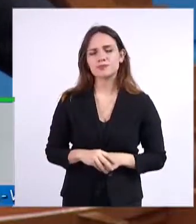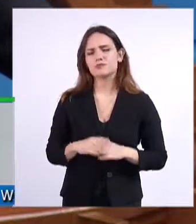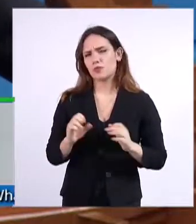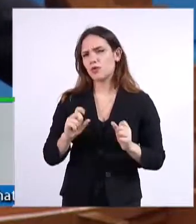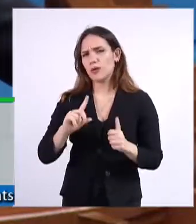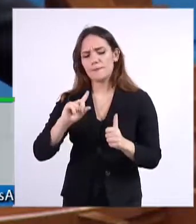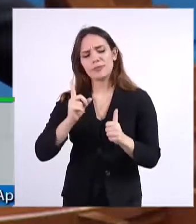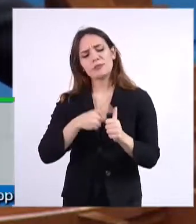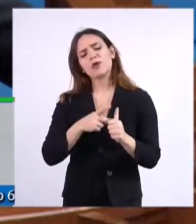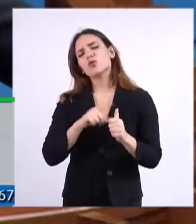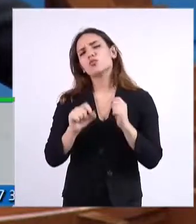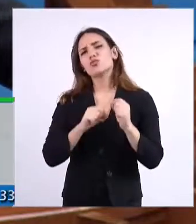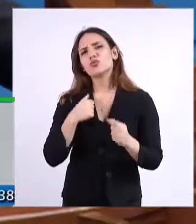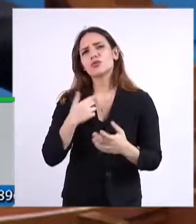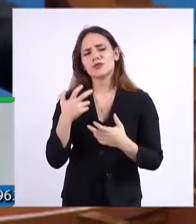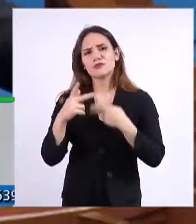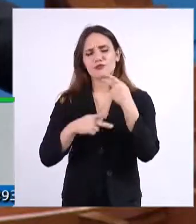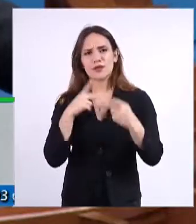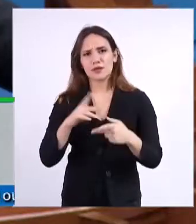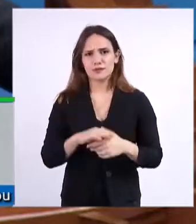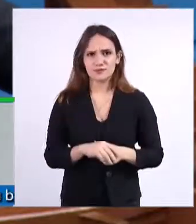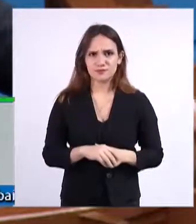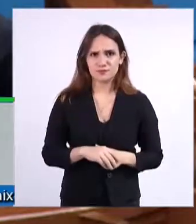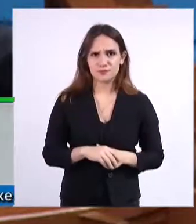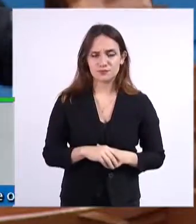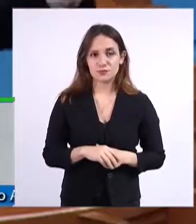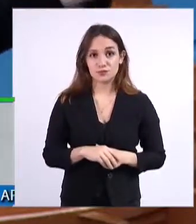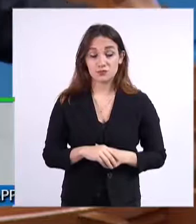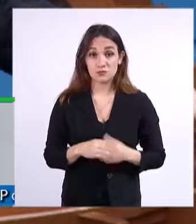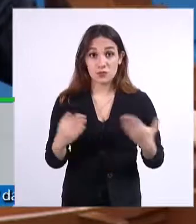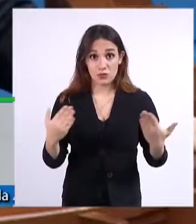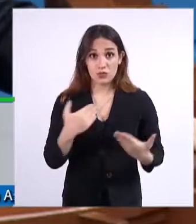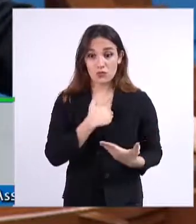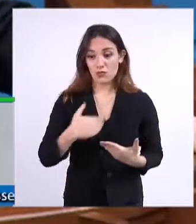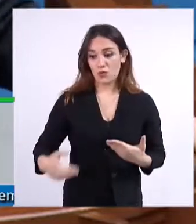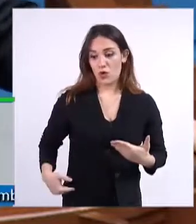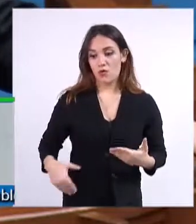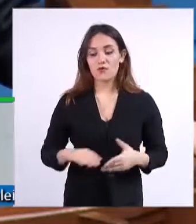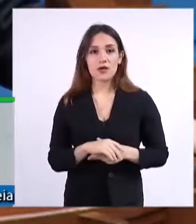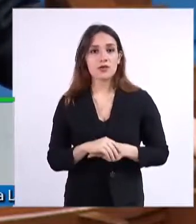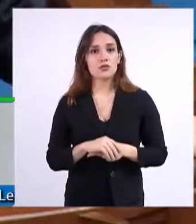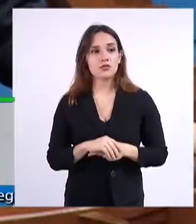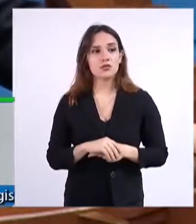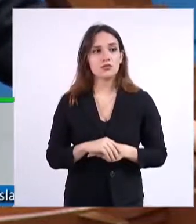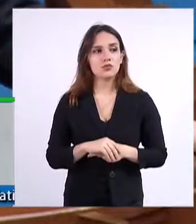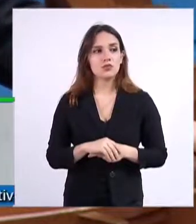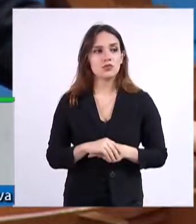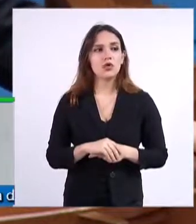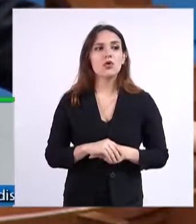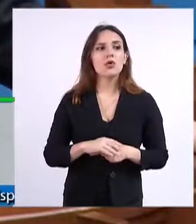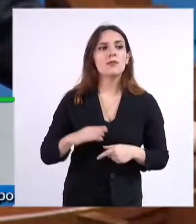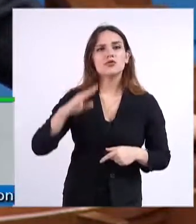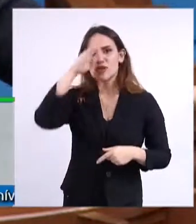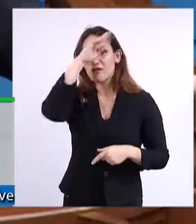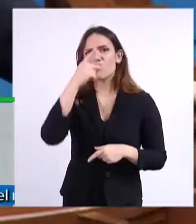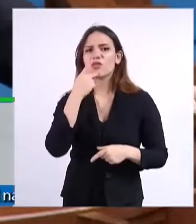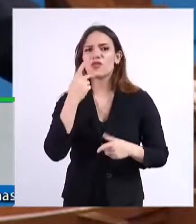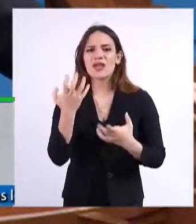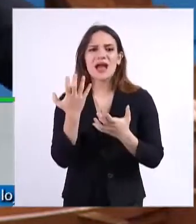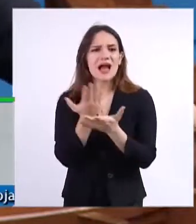Primeiro, é importante dizer que o governo que foi eleito com o discurso do combate à